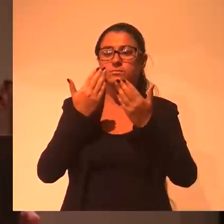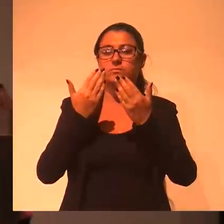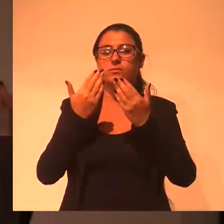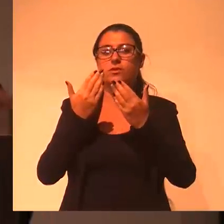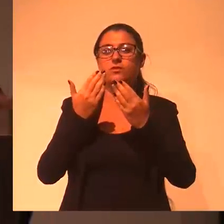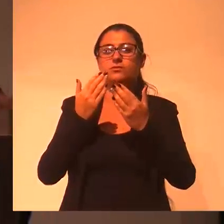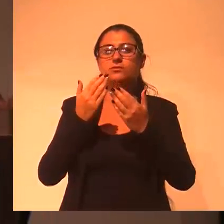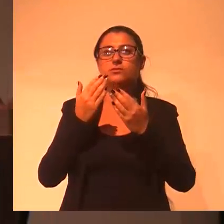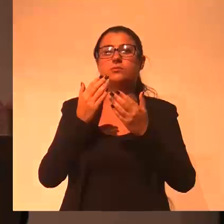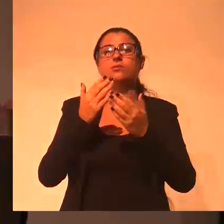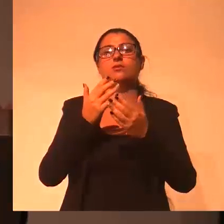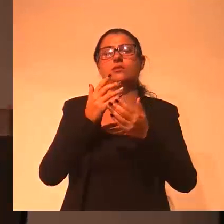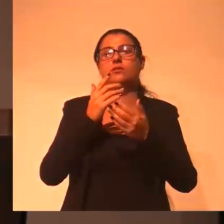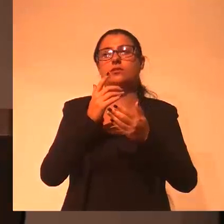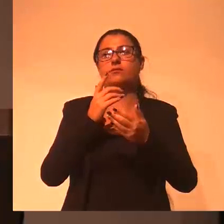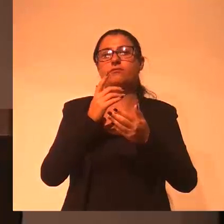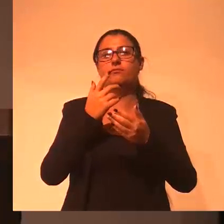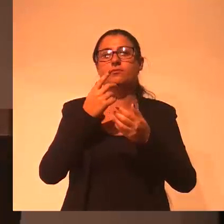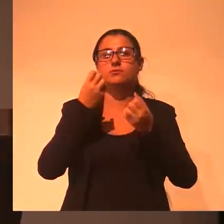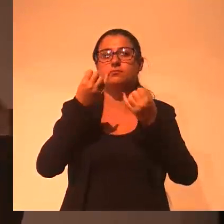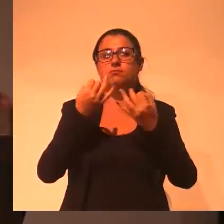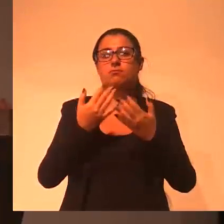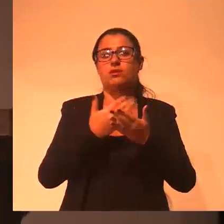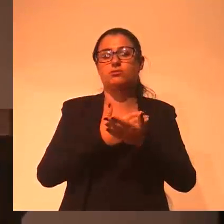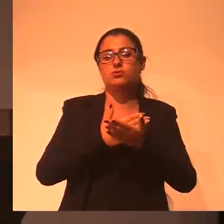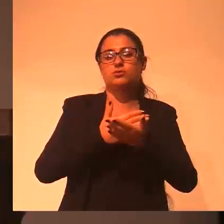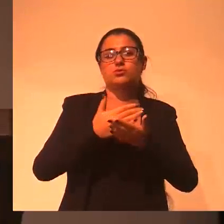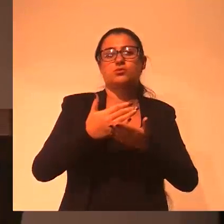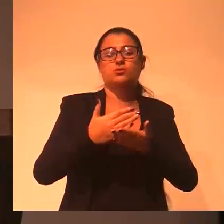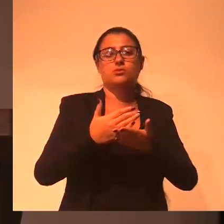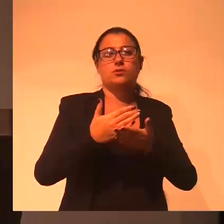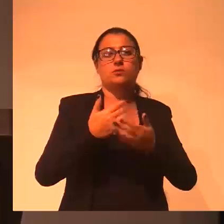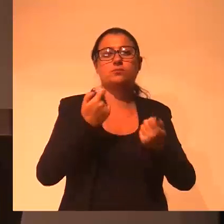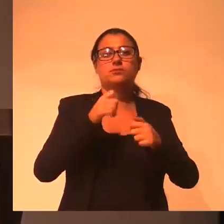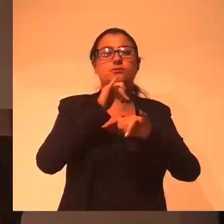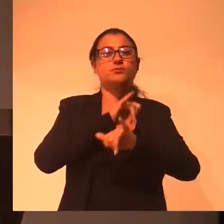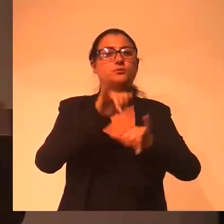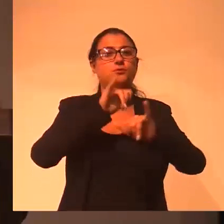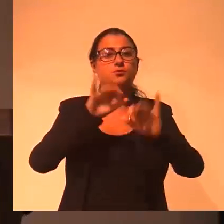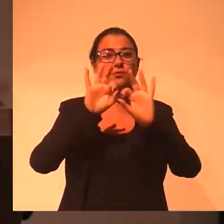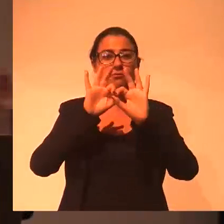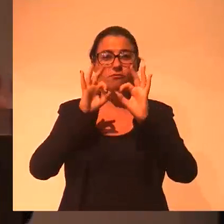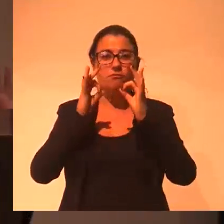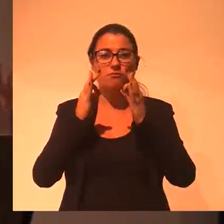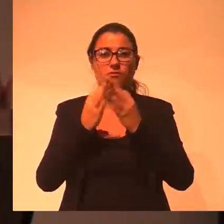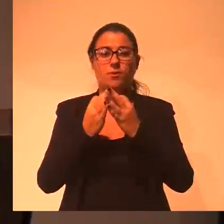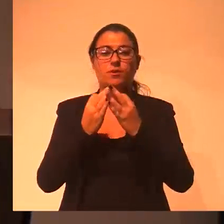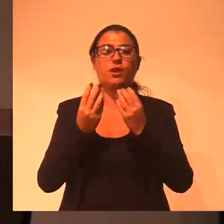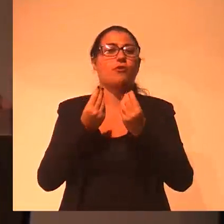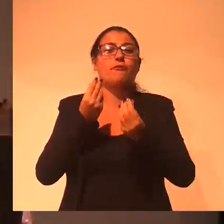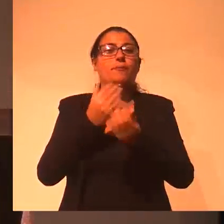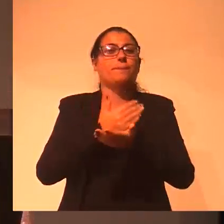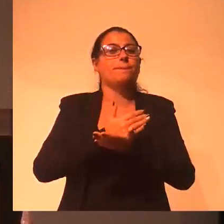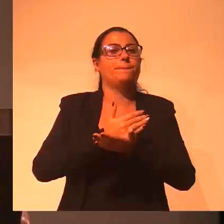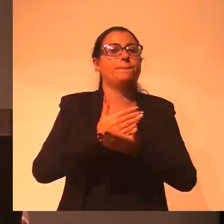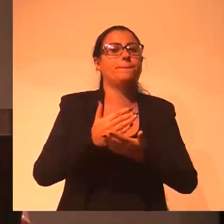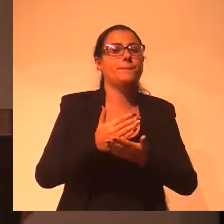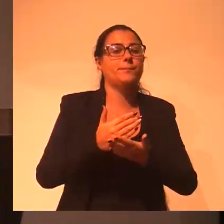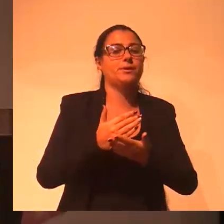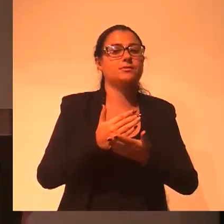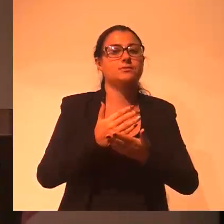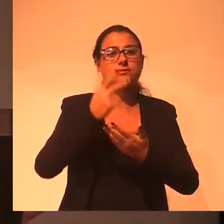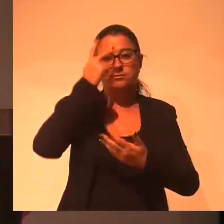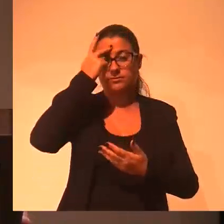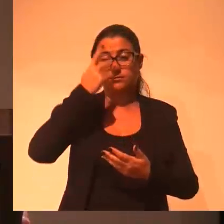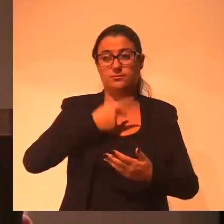gatilhos. Esses gatilhos precisam estar divulgados para as famílias, porque esses gatilhos vão trazer, infelizmente, o suicídio.